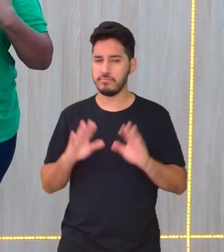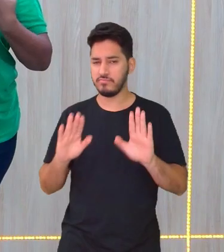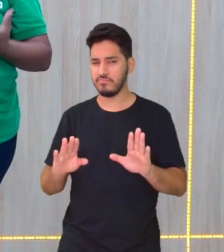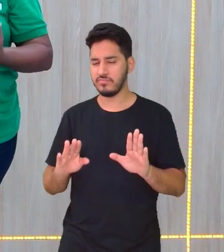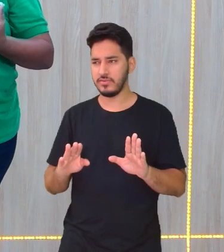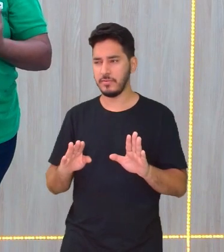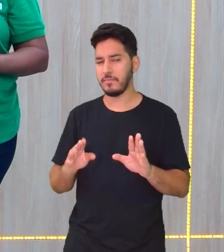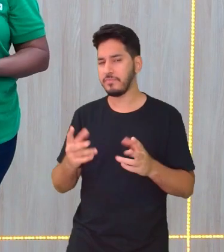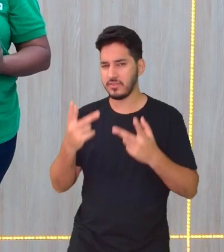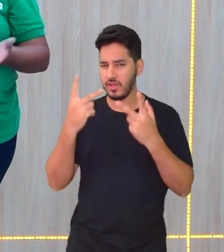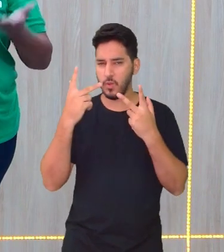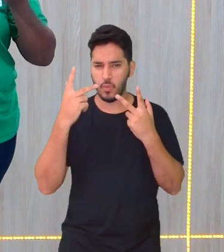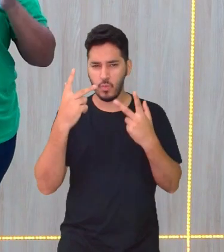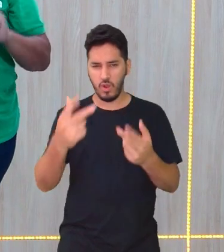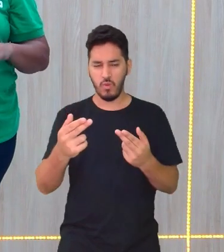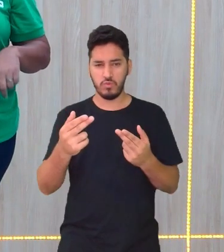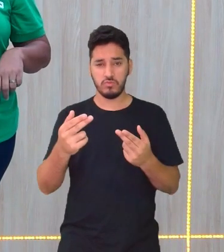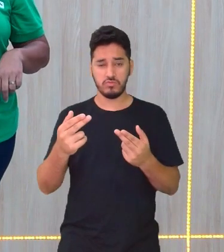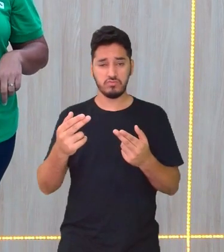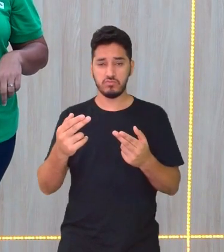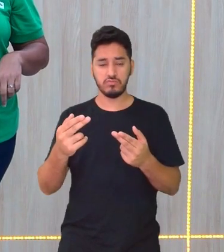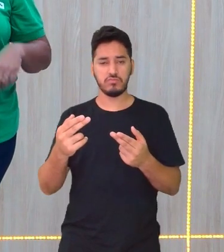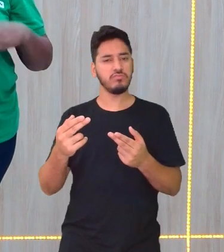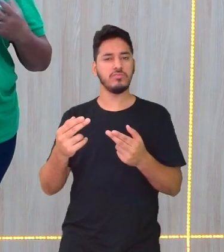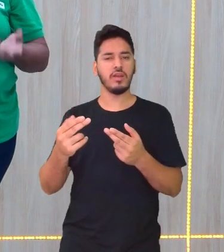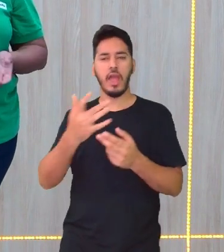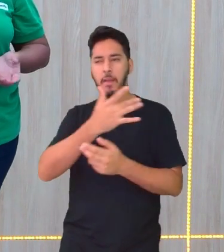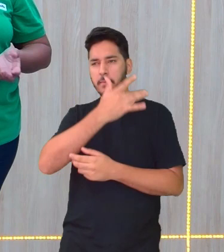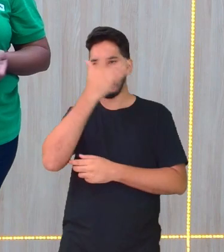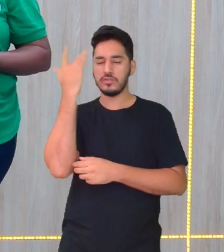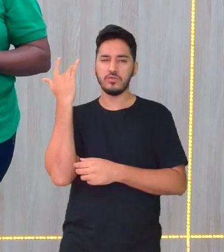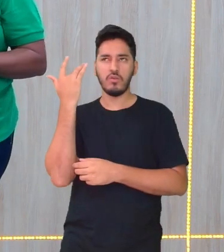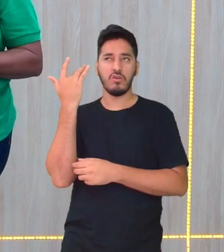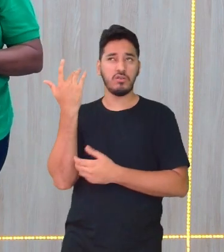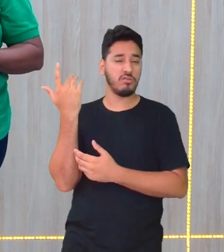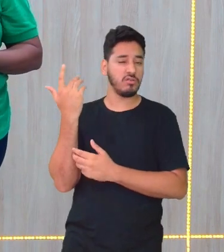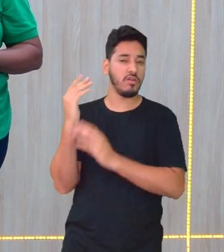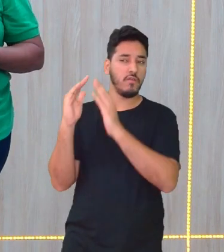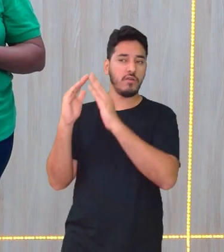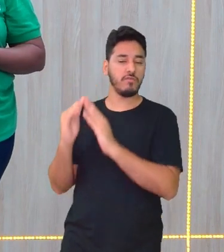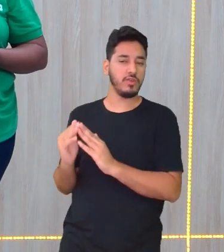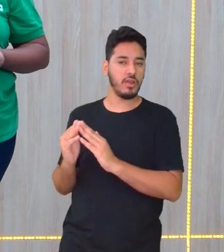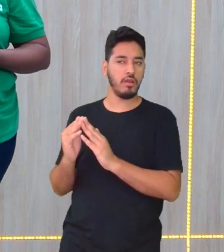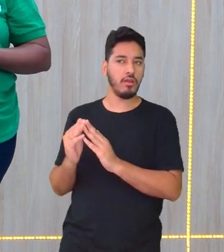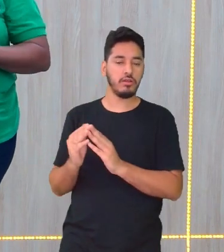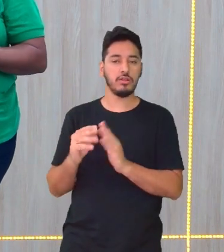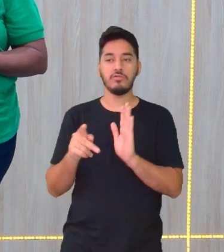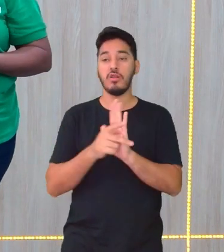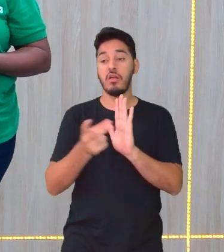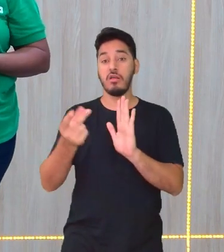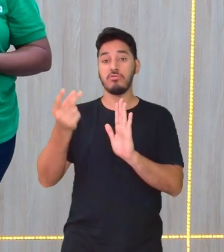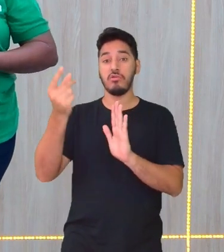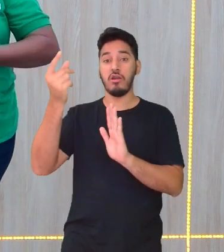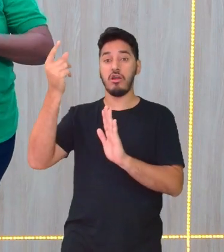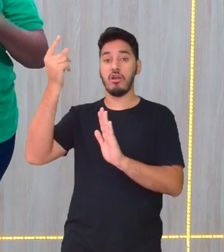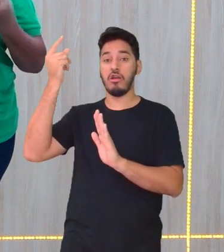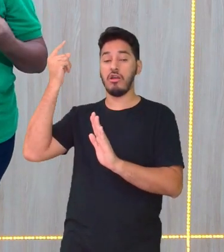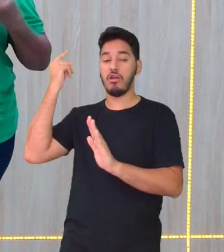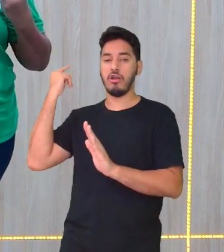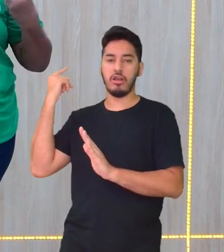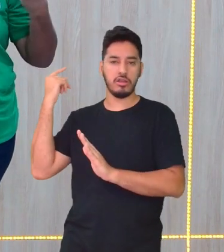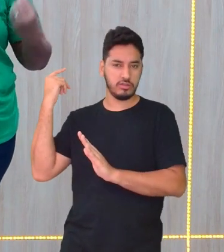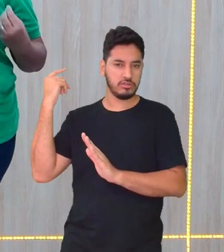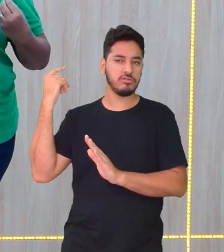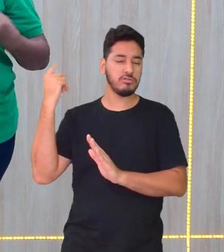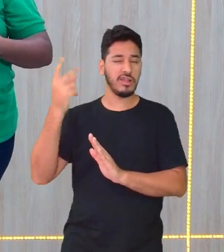do mesmo jeito que as pessoas que moravam, por exemplo, na pré-histórica, os